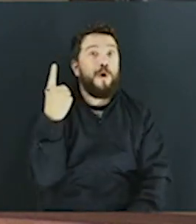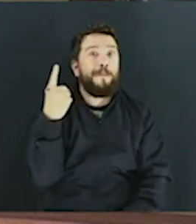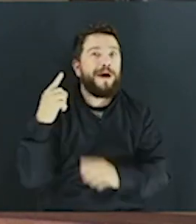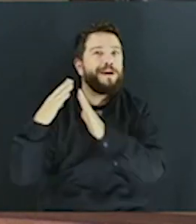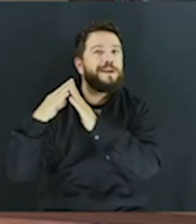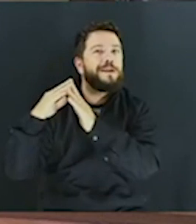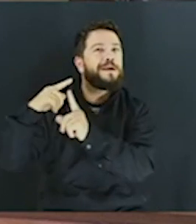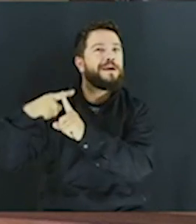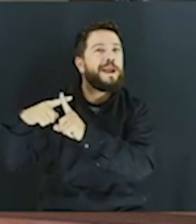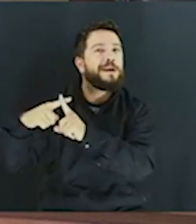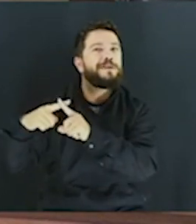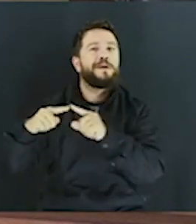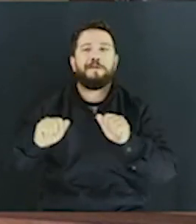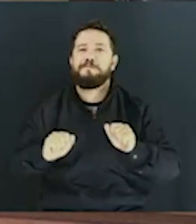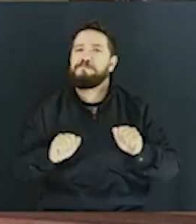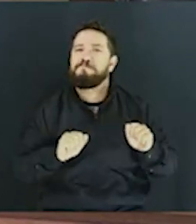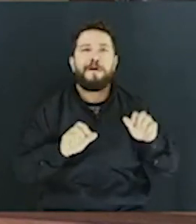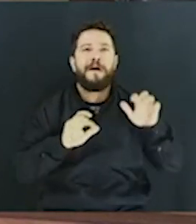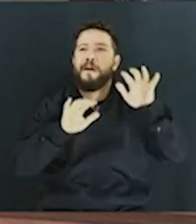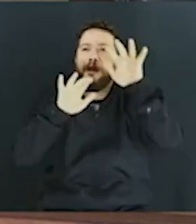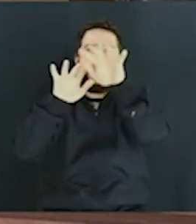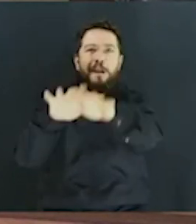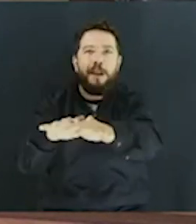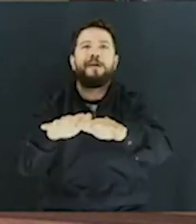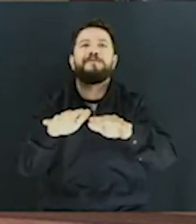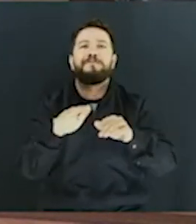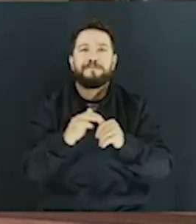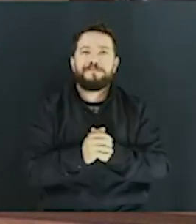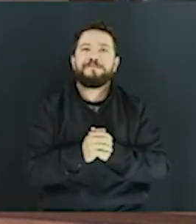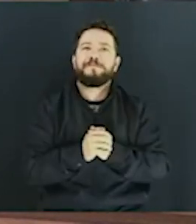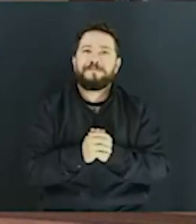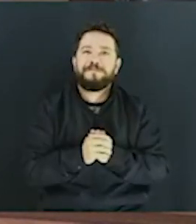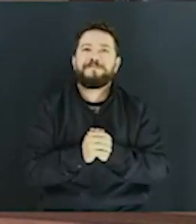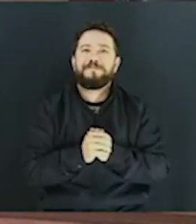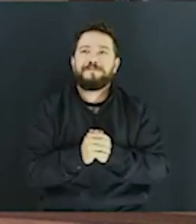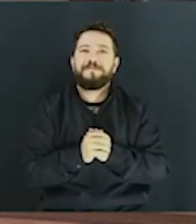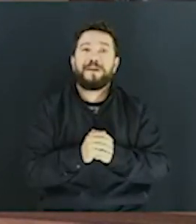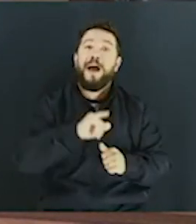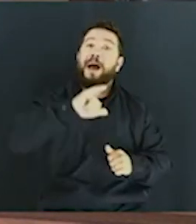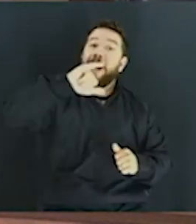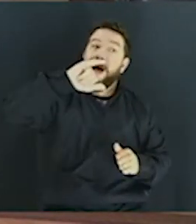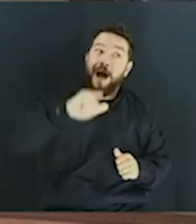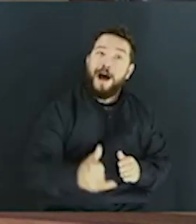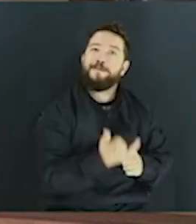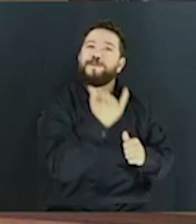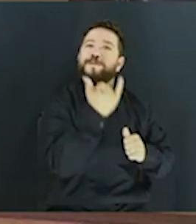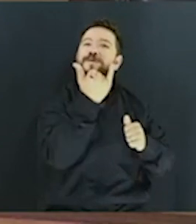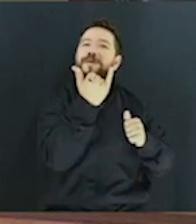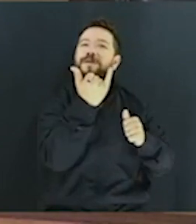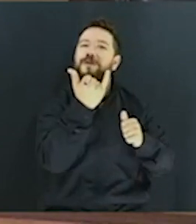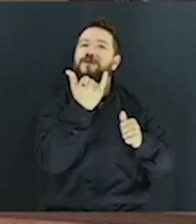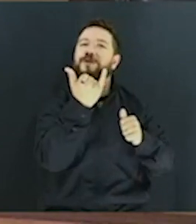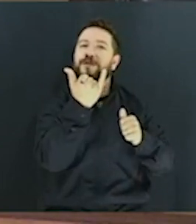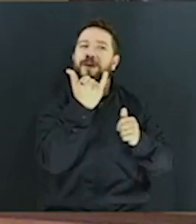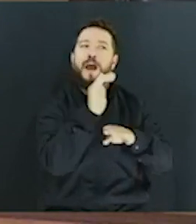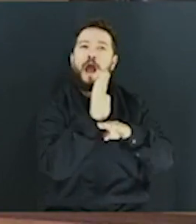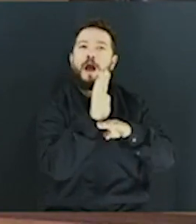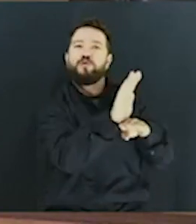trocaram, né? O que é mais importante é o que nós podemos ajudar as comunidades terapêuticas. São cerca de